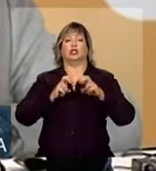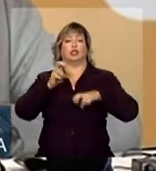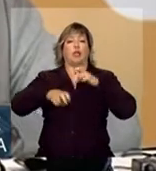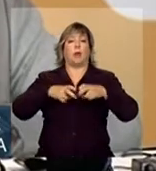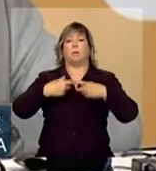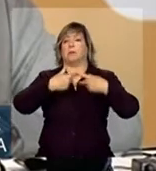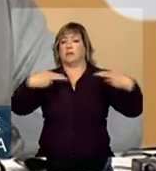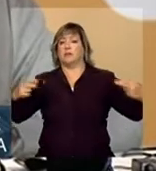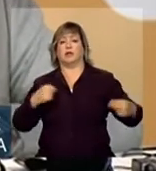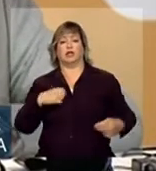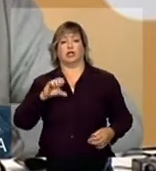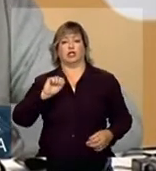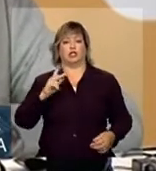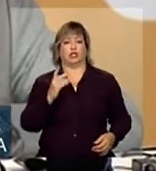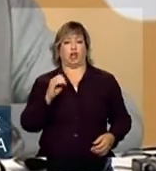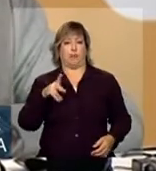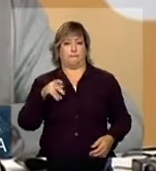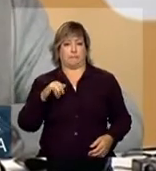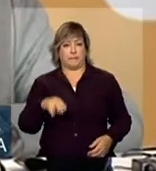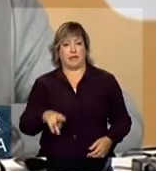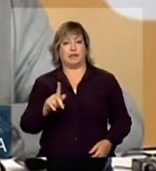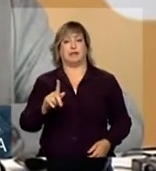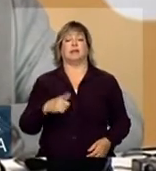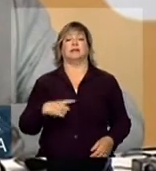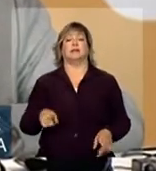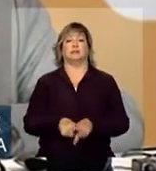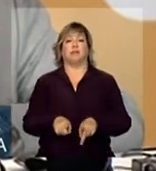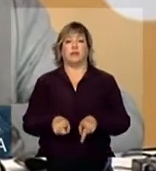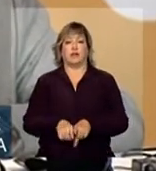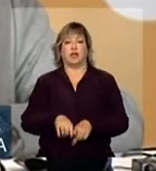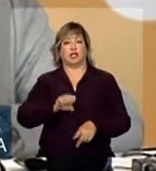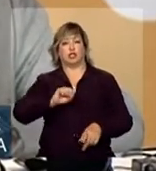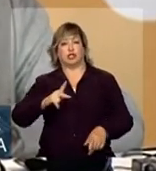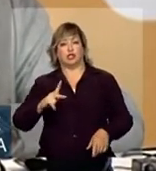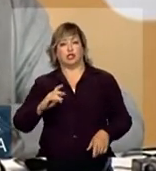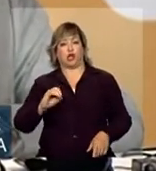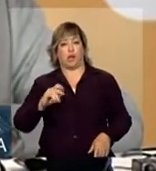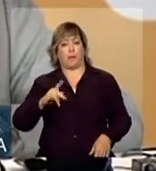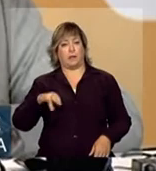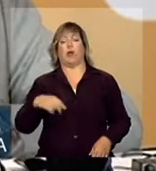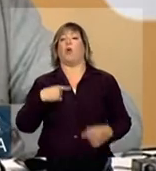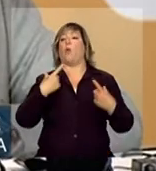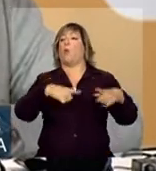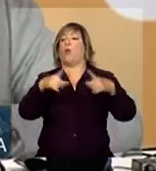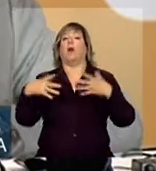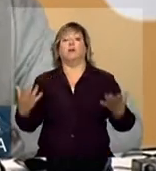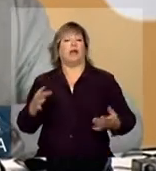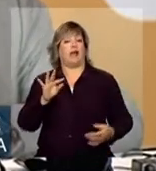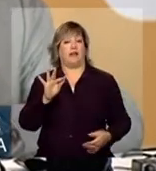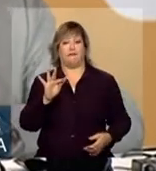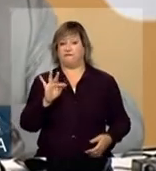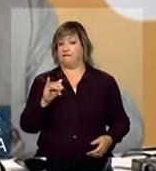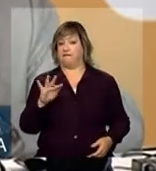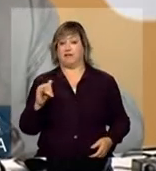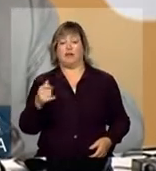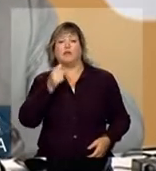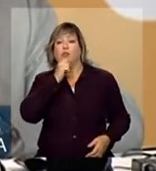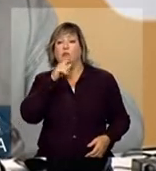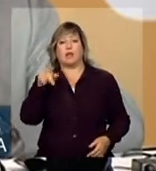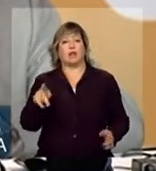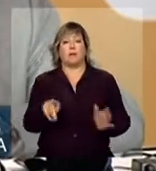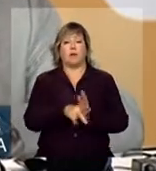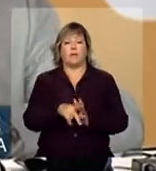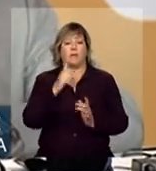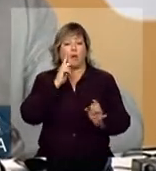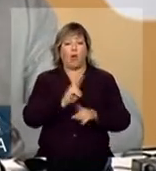foi um problema. Outro, a própria FIFA não tem tanto controle. Onde é que realmente vai treinar o time, que então